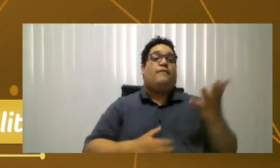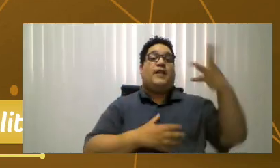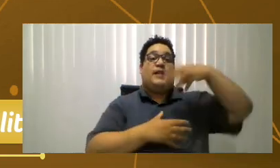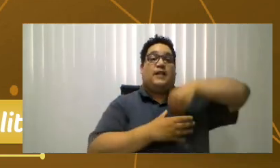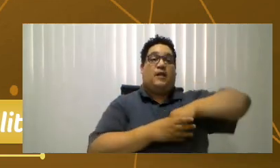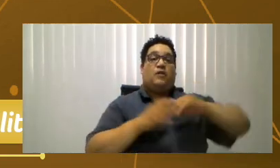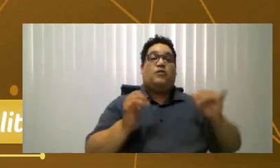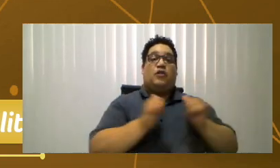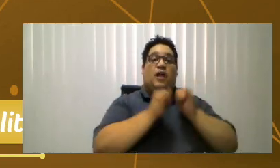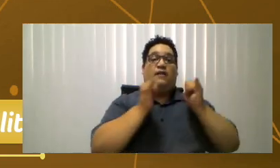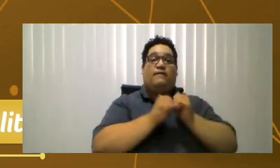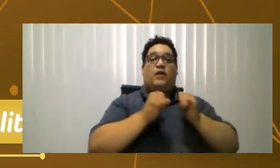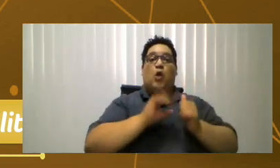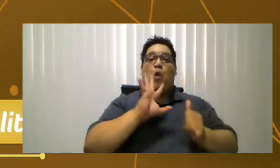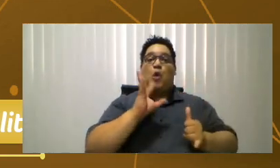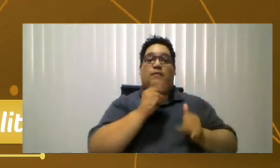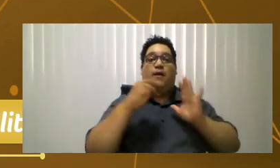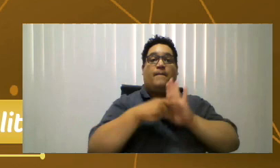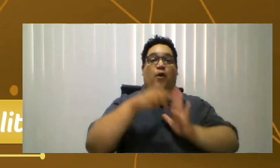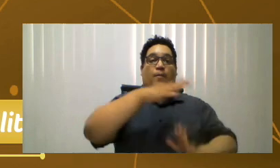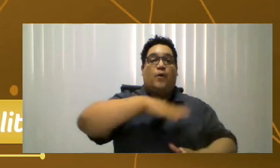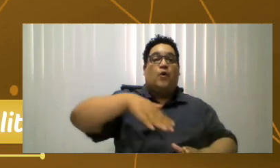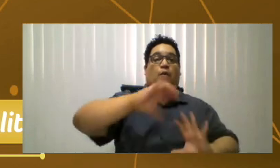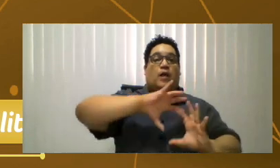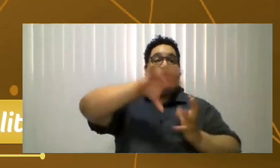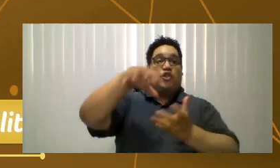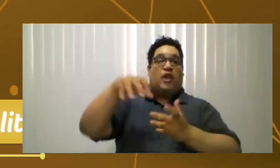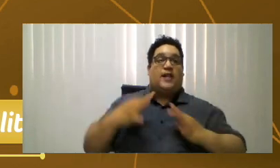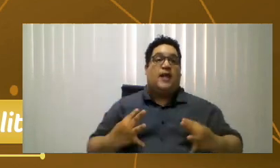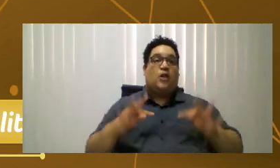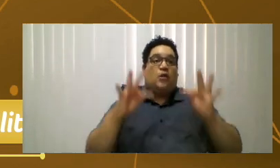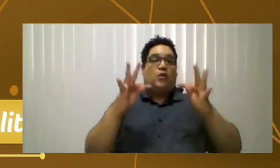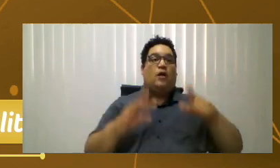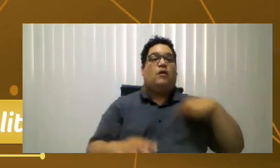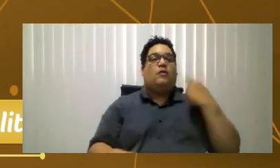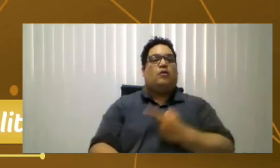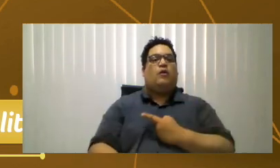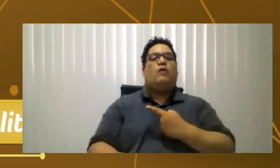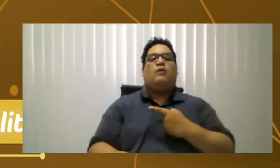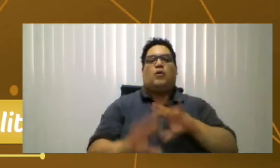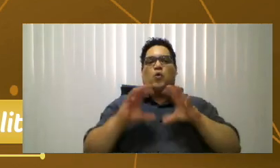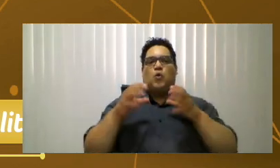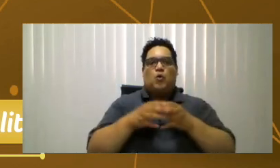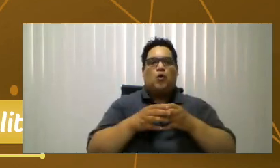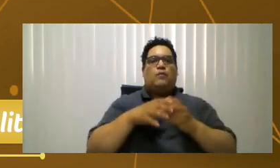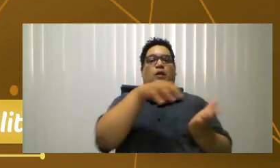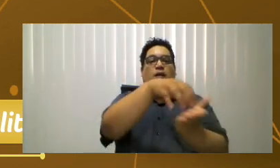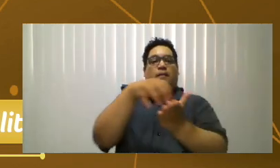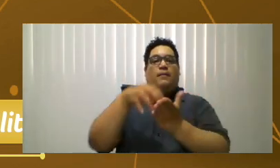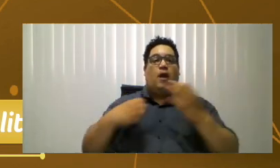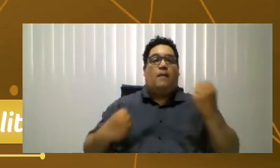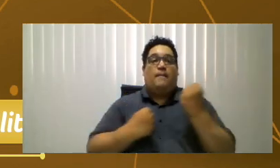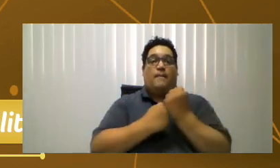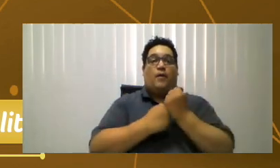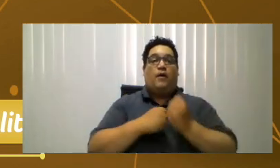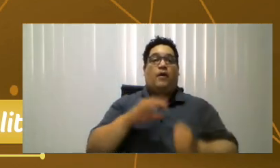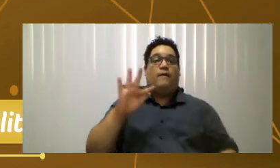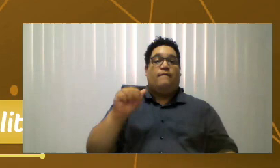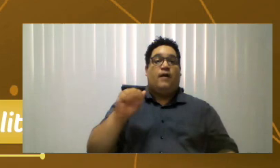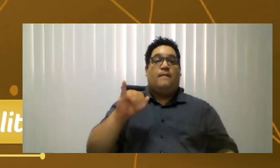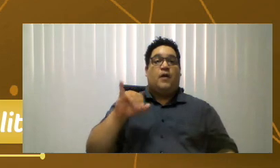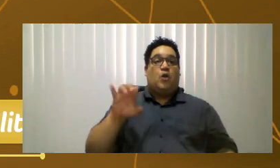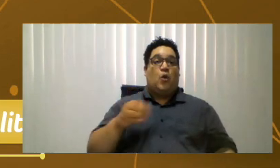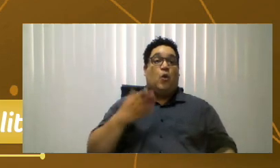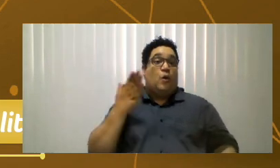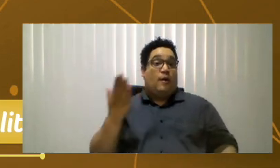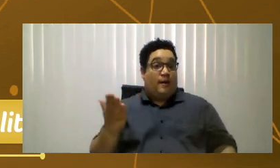com o conhecimento do nosso setor específico de geotecnologia. Todo o nosso departamento apoiou, o Fábio Fernandes aí é o